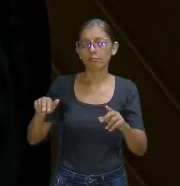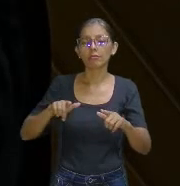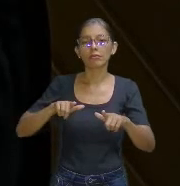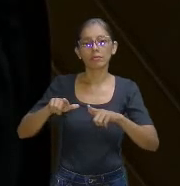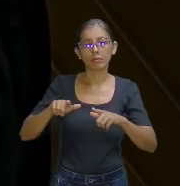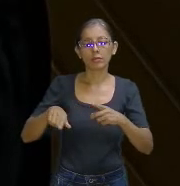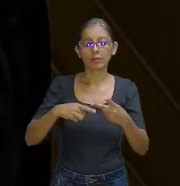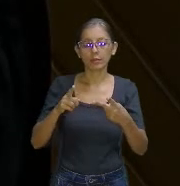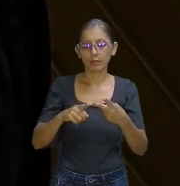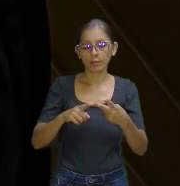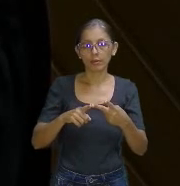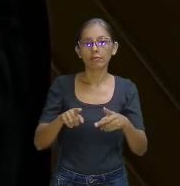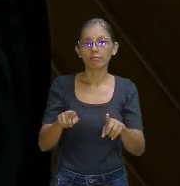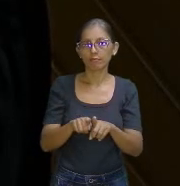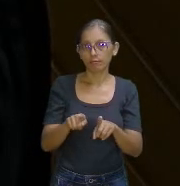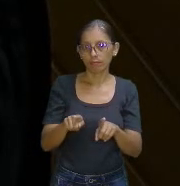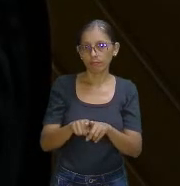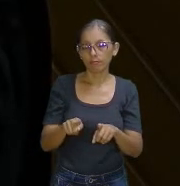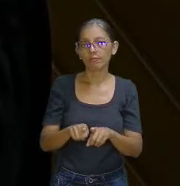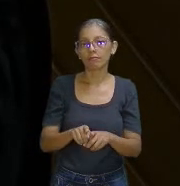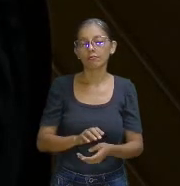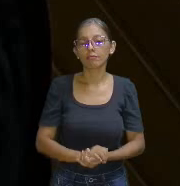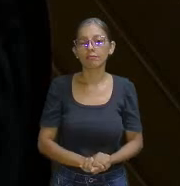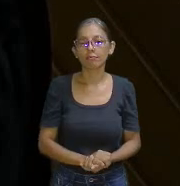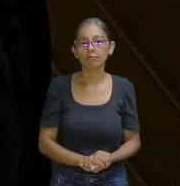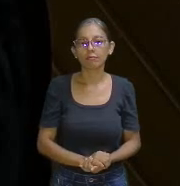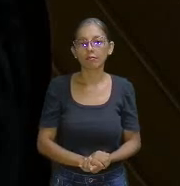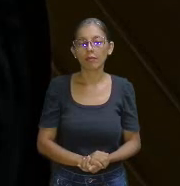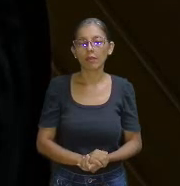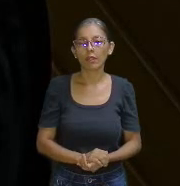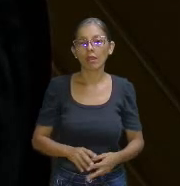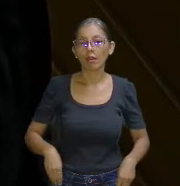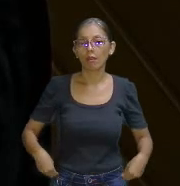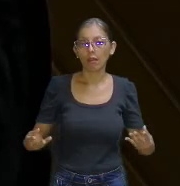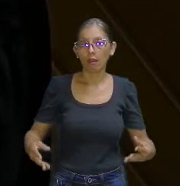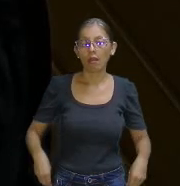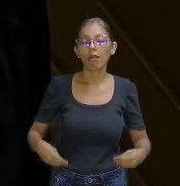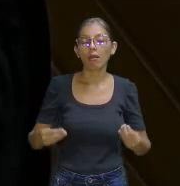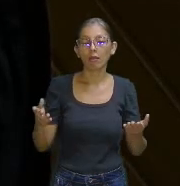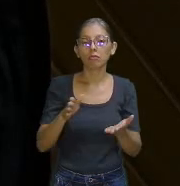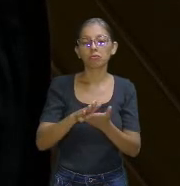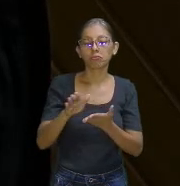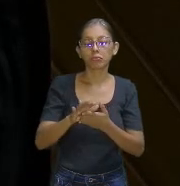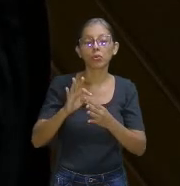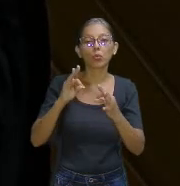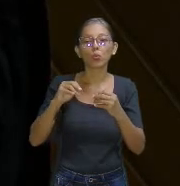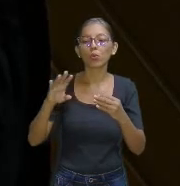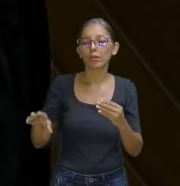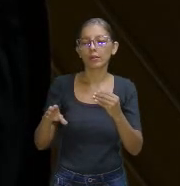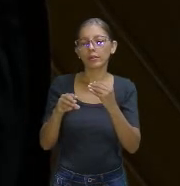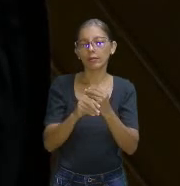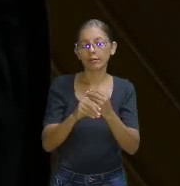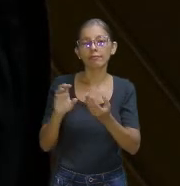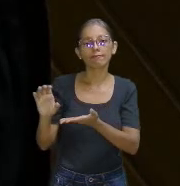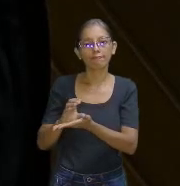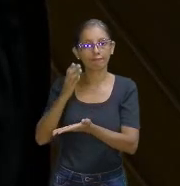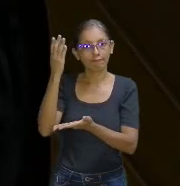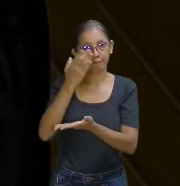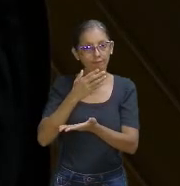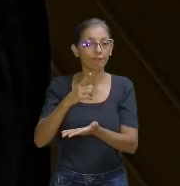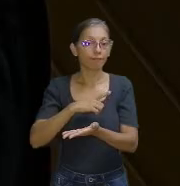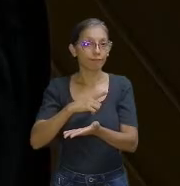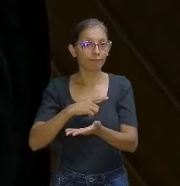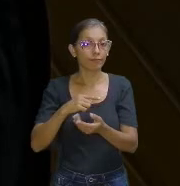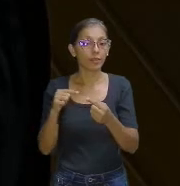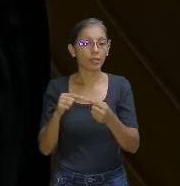efetuou despesas com impressos e com militância. Esses gastos estão claramente inseridos no conceito de despesas eleitorais, nos termos